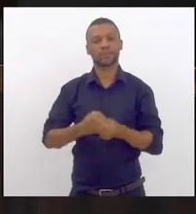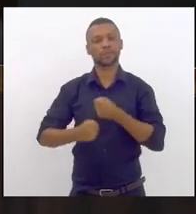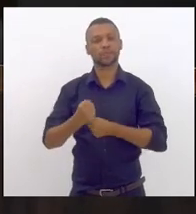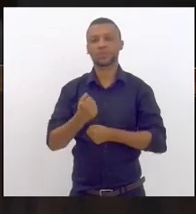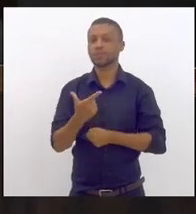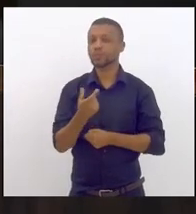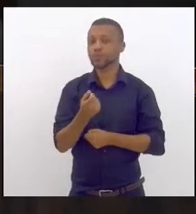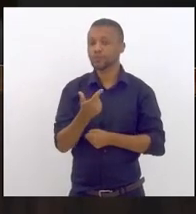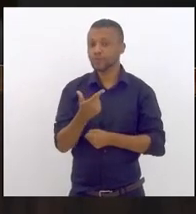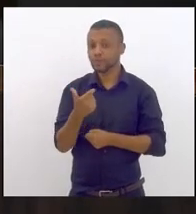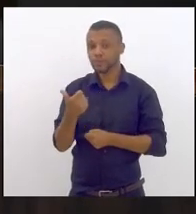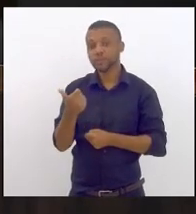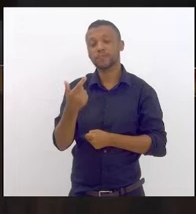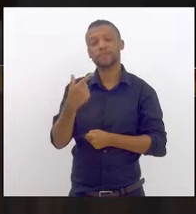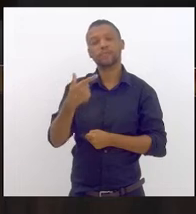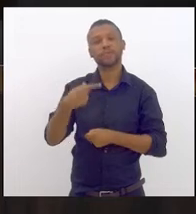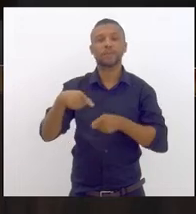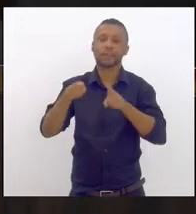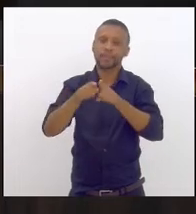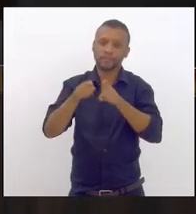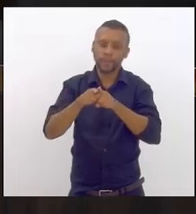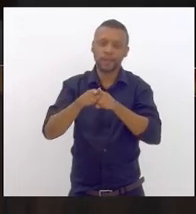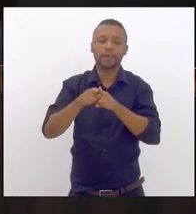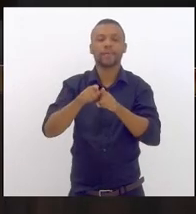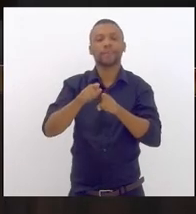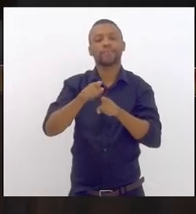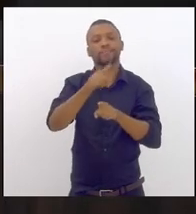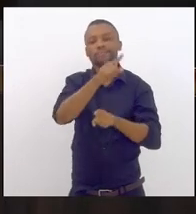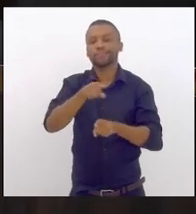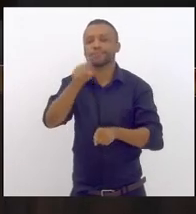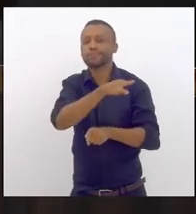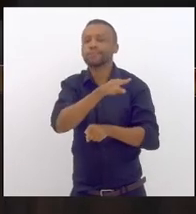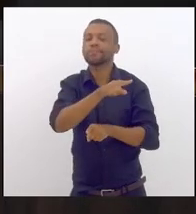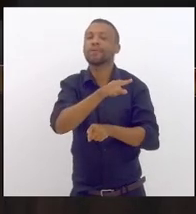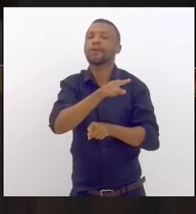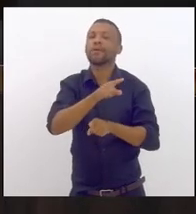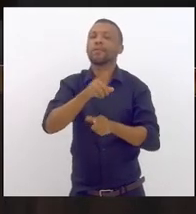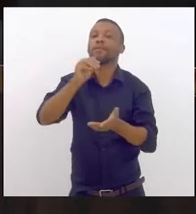5 de outubro de 2021, também retirado por pauta, de pauta por falta de quórum.